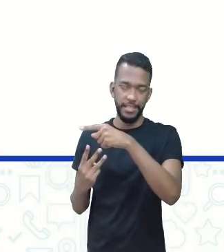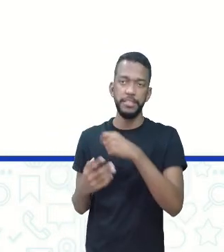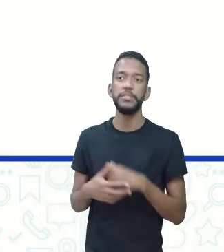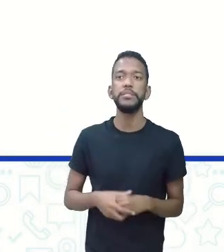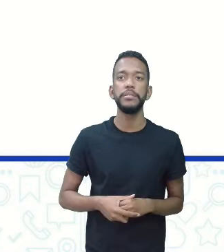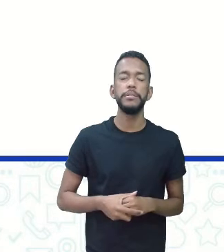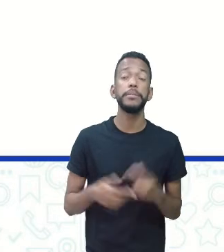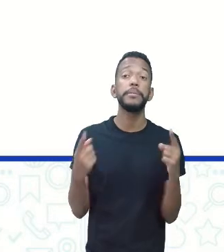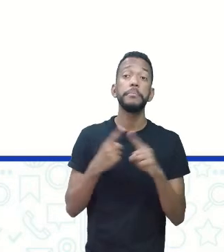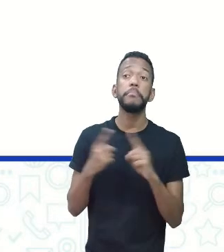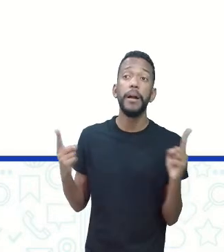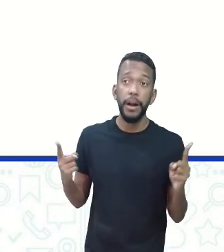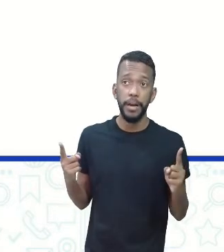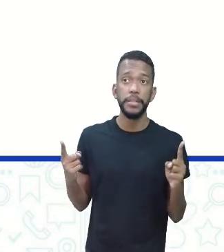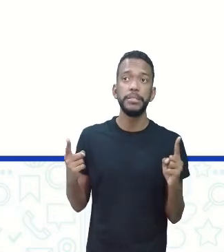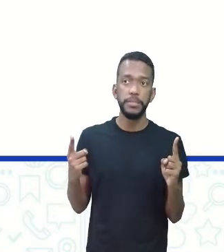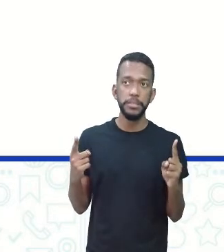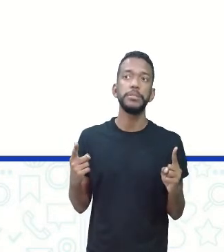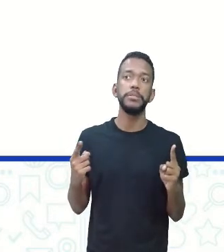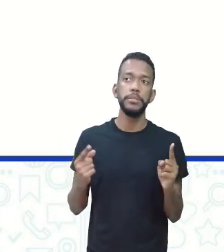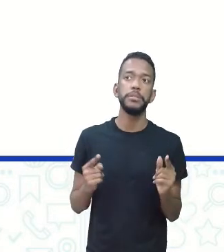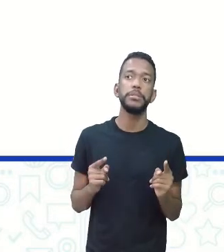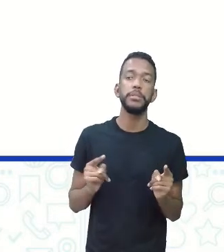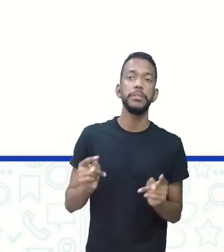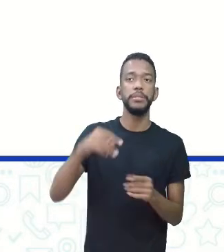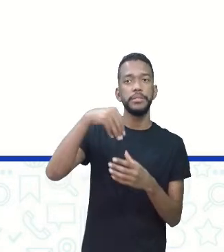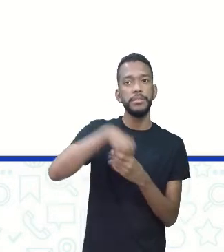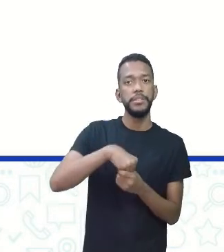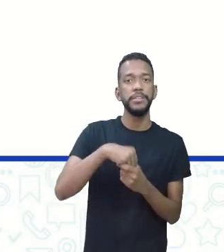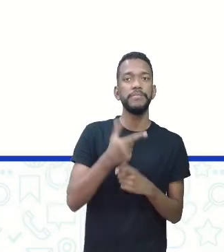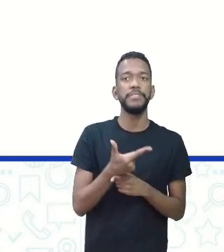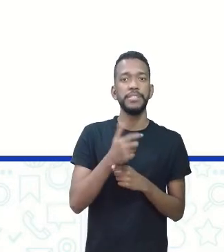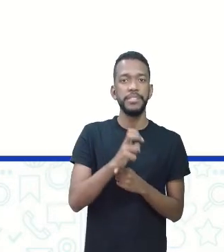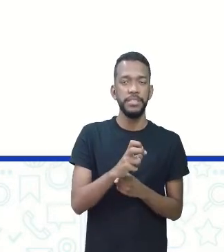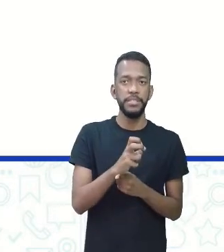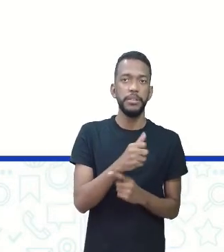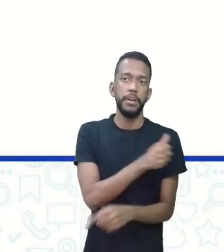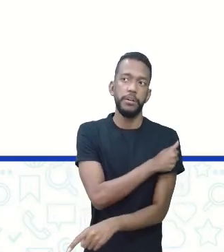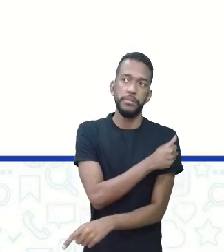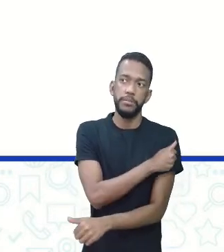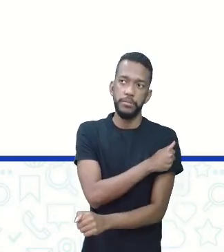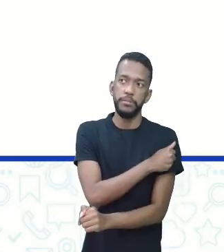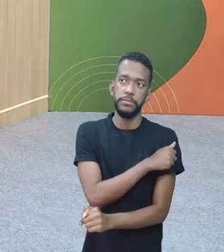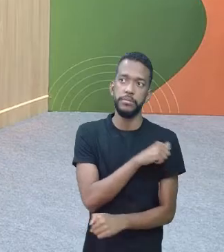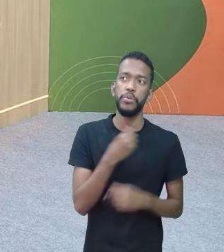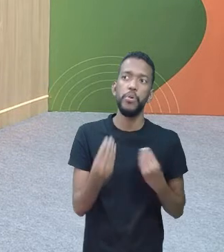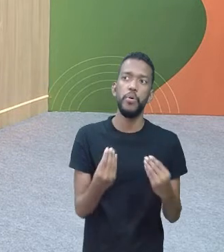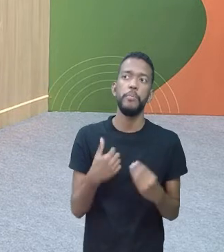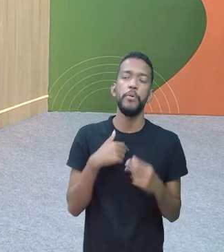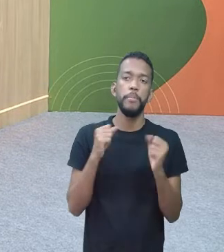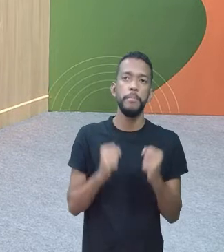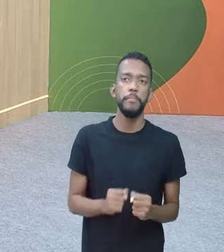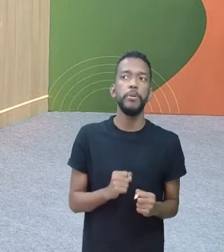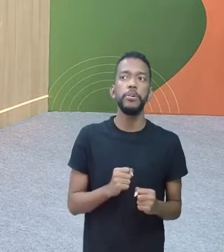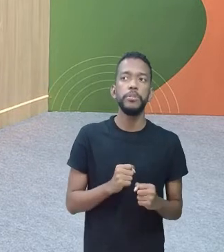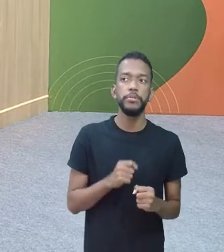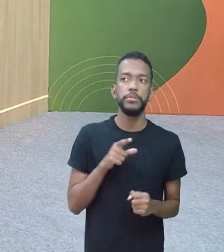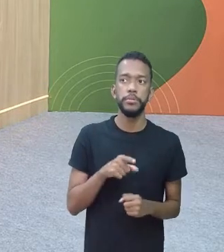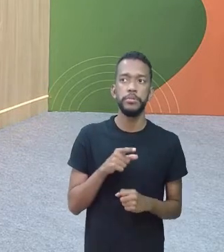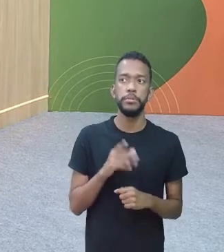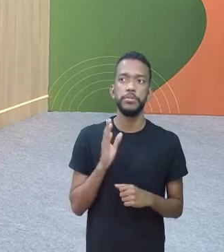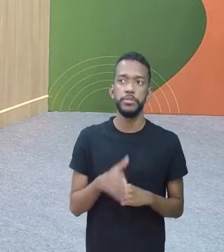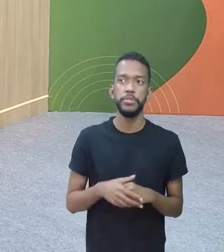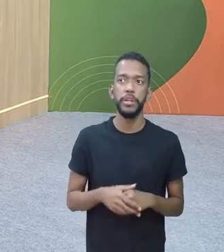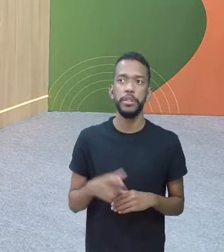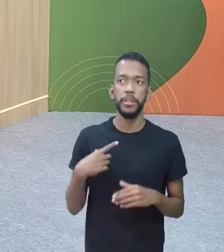Porém, ele está dizendo que nessa sala há 25 estudantes. Então, como é que eu posso fazer essa ideia? Ele me